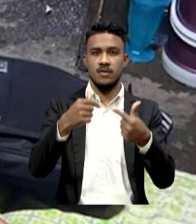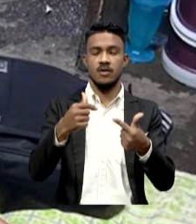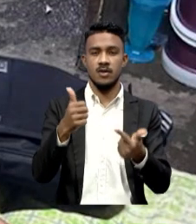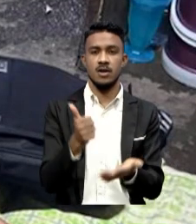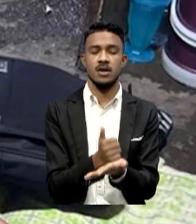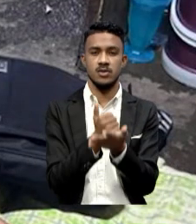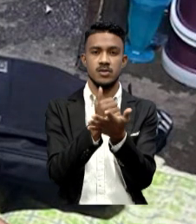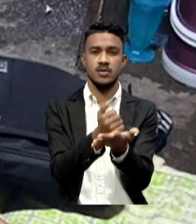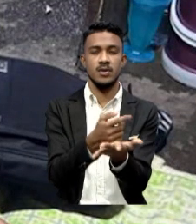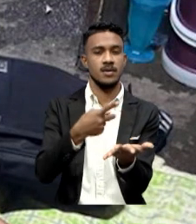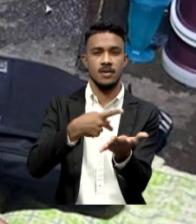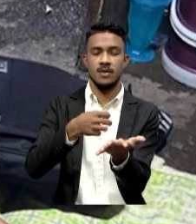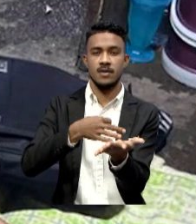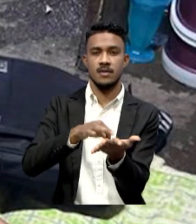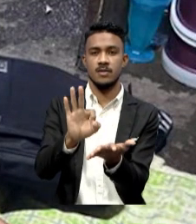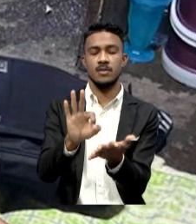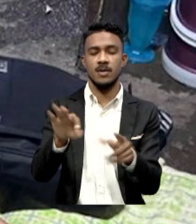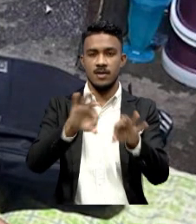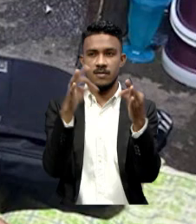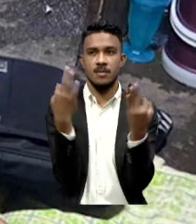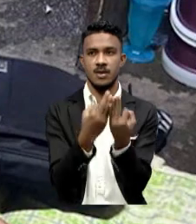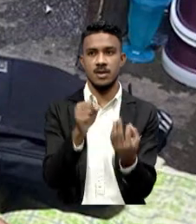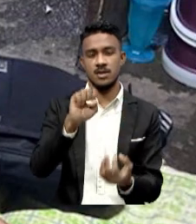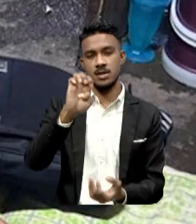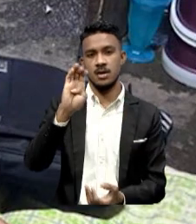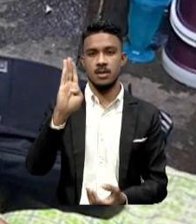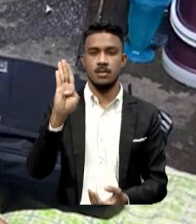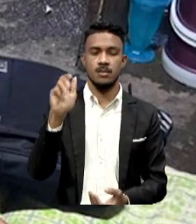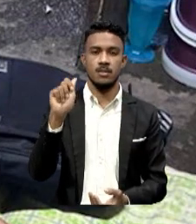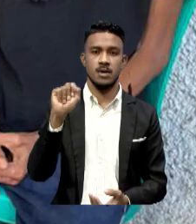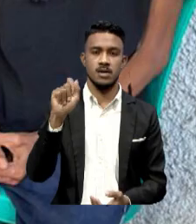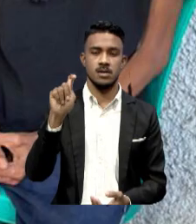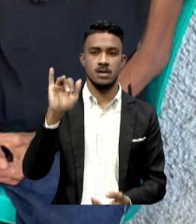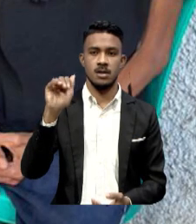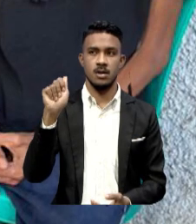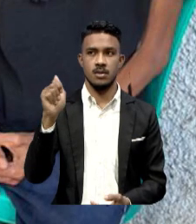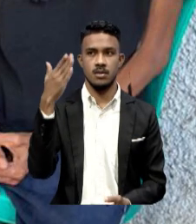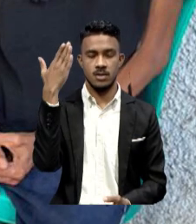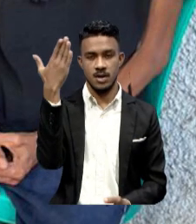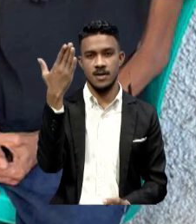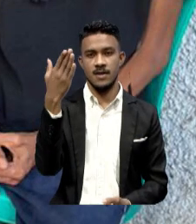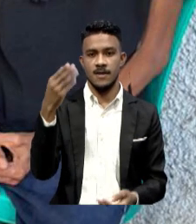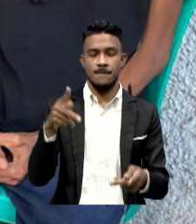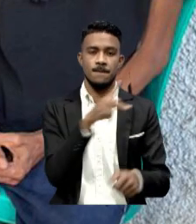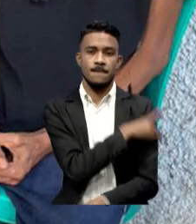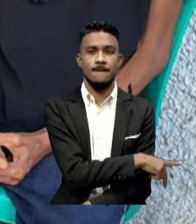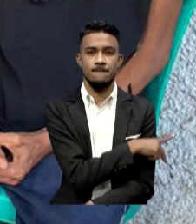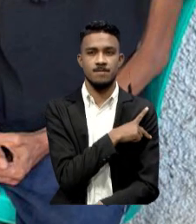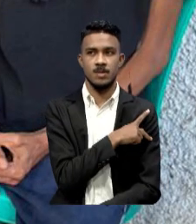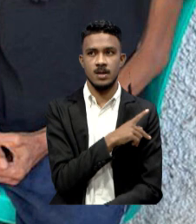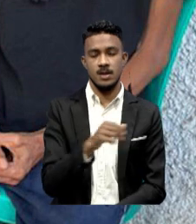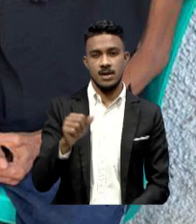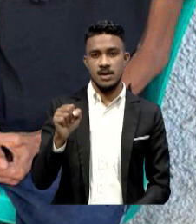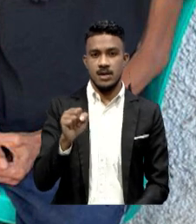gratuita ba familia Sebastião Guzmão ho Elena Suárez ia clínica privado Balun ia dili. Sebastião Guzmão